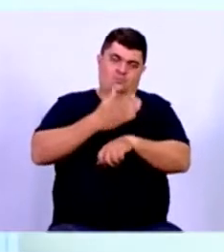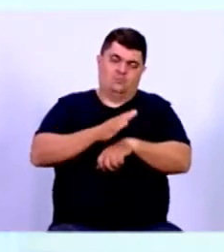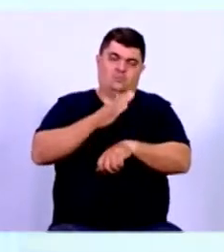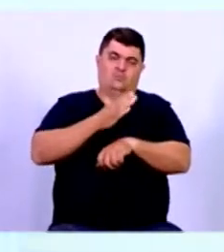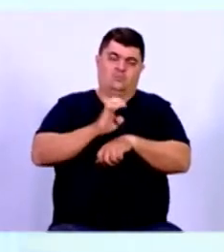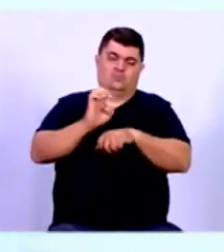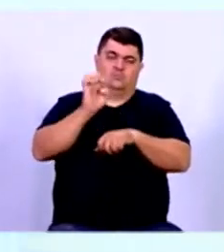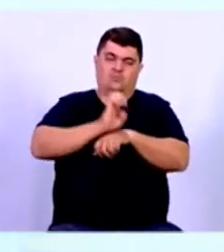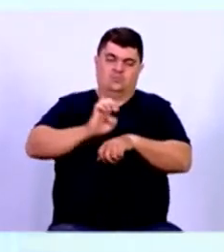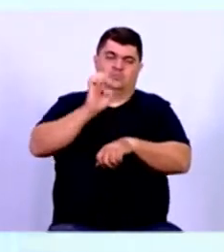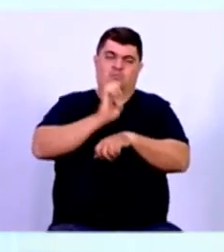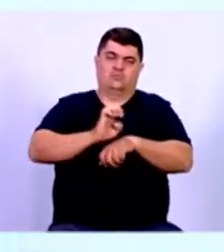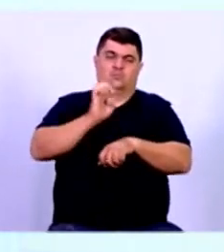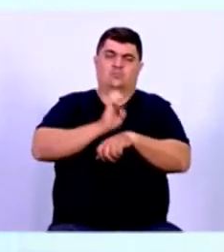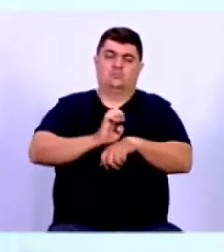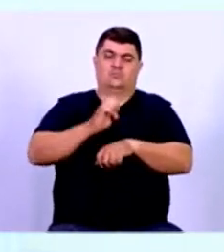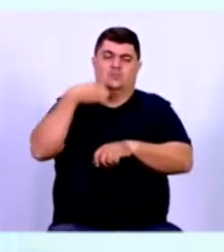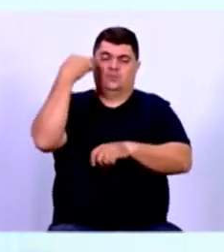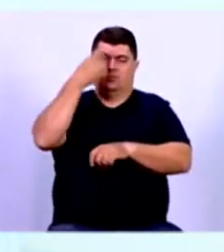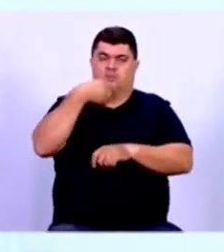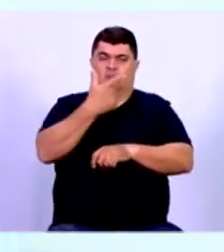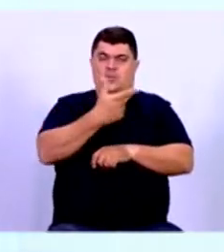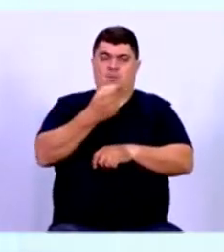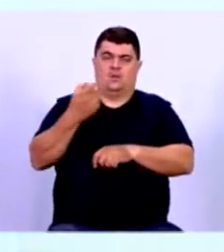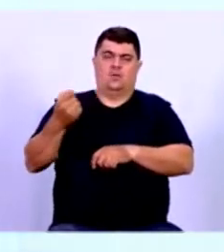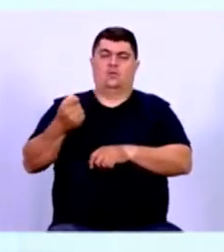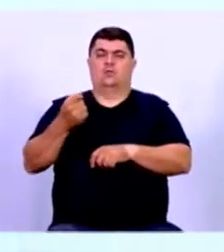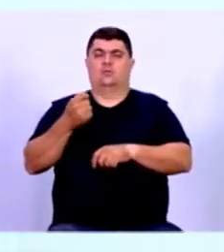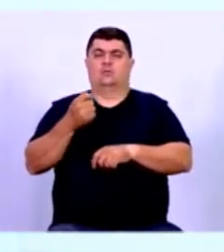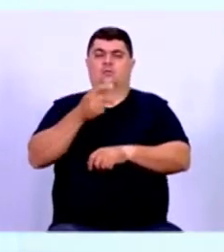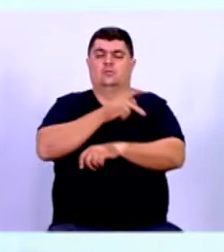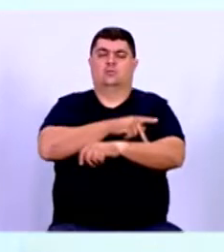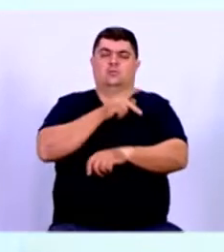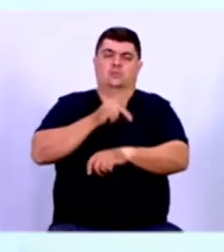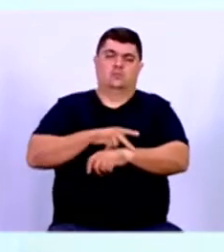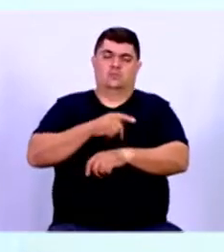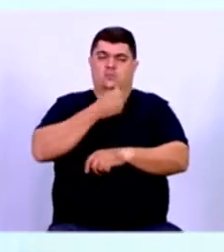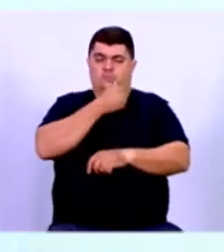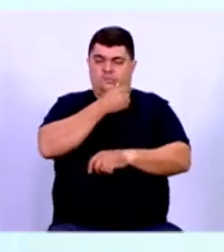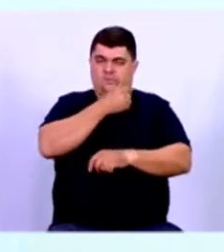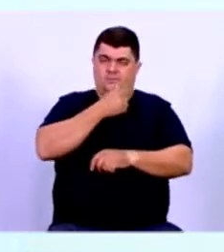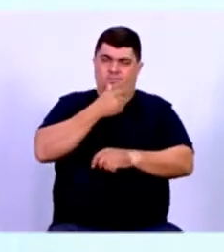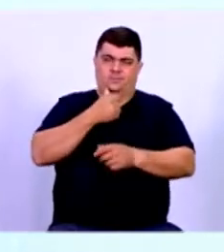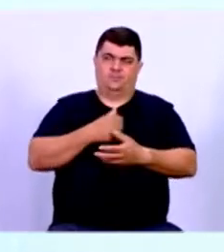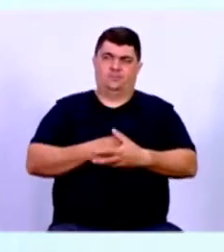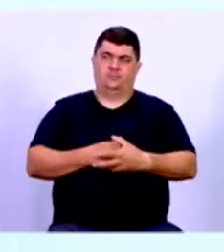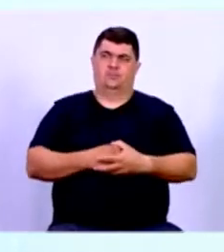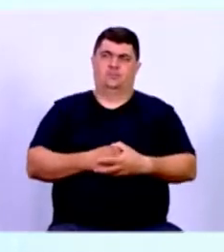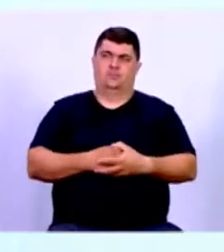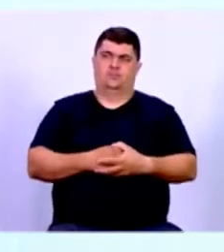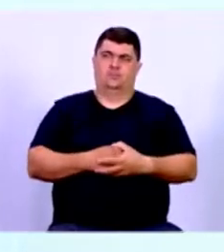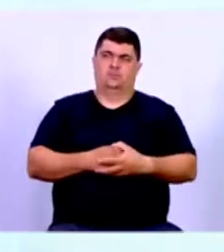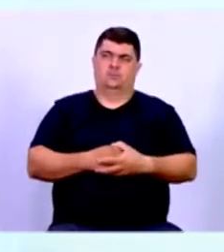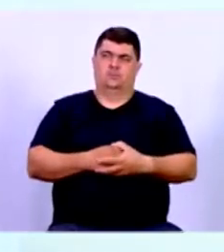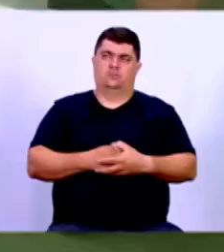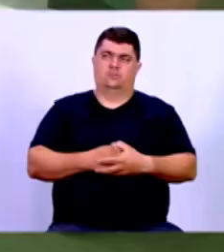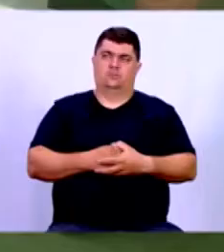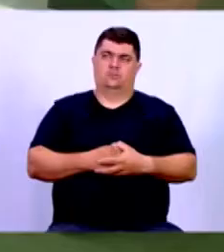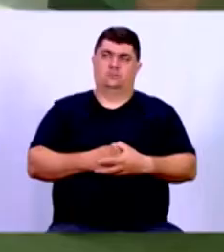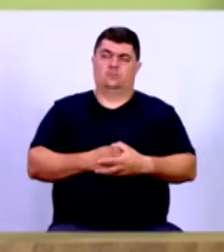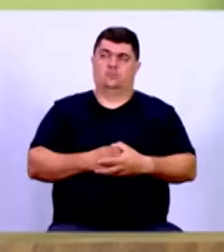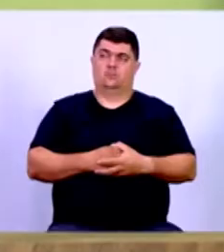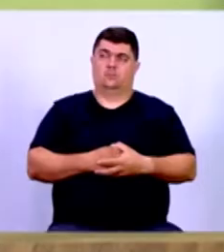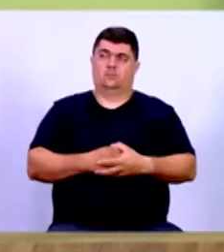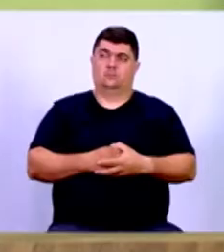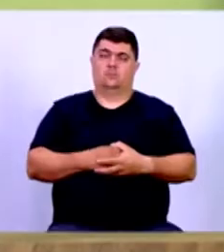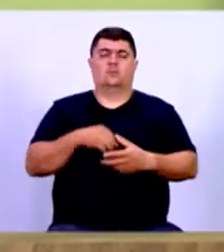horas. Então, ele é obrigatório. Ele é obrigatório do ponto de vista pedagógico, do ponto de vista de ensino. E, professora, no caso,